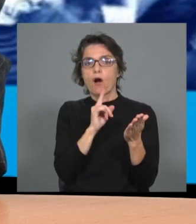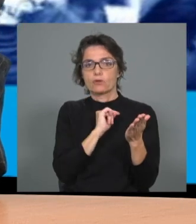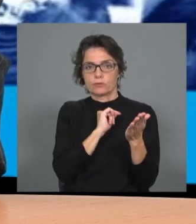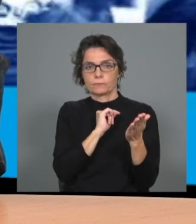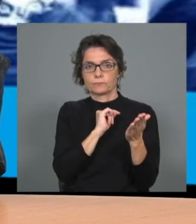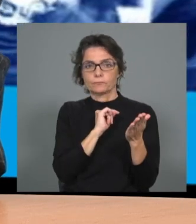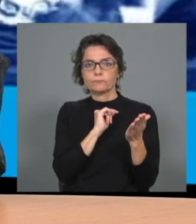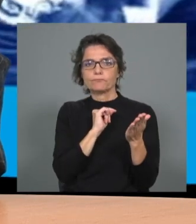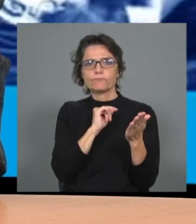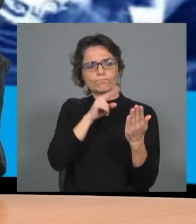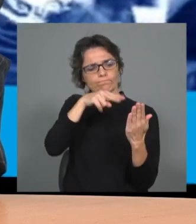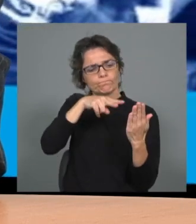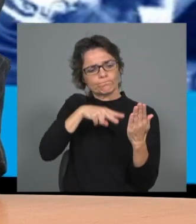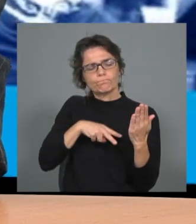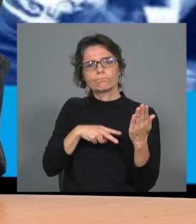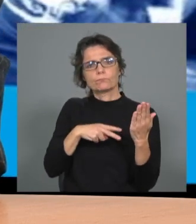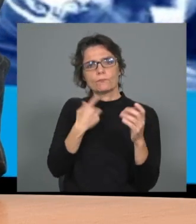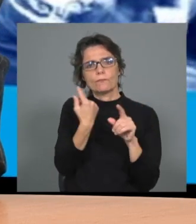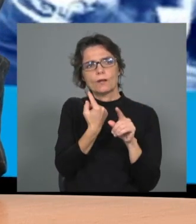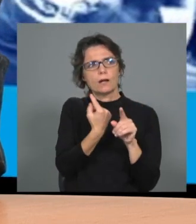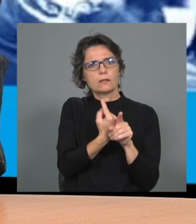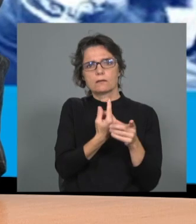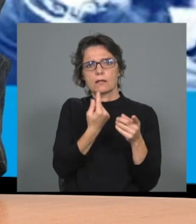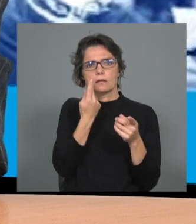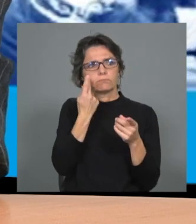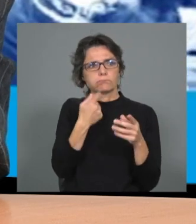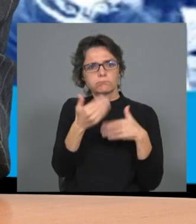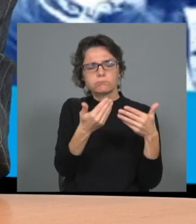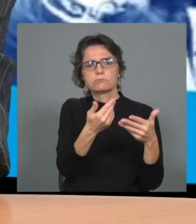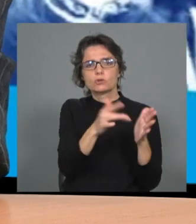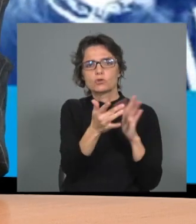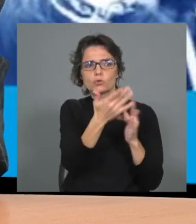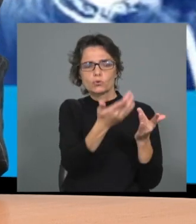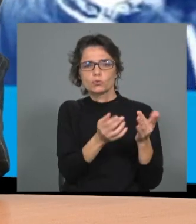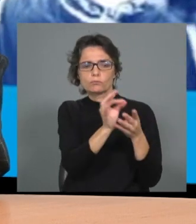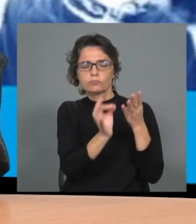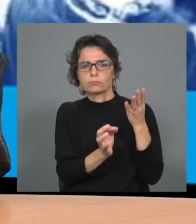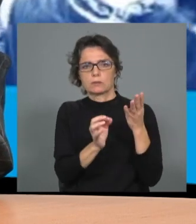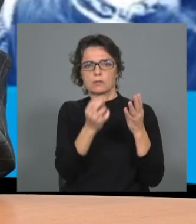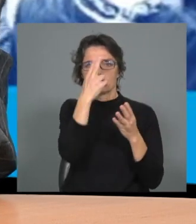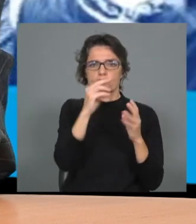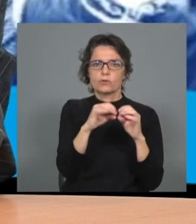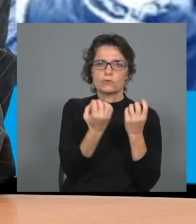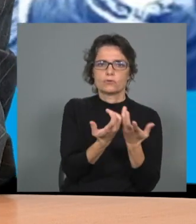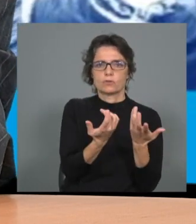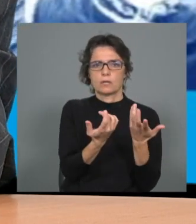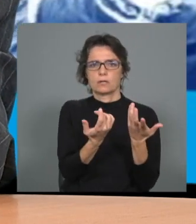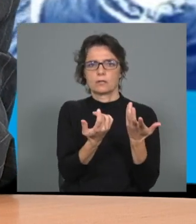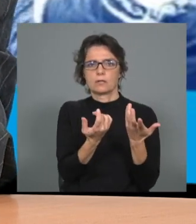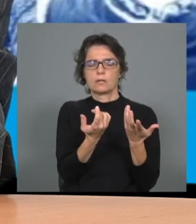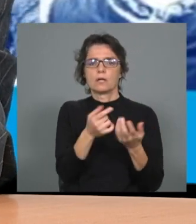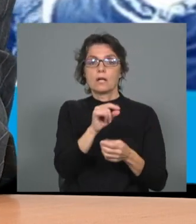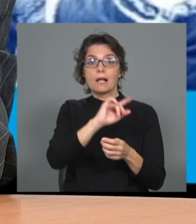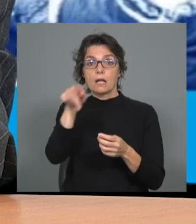analisar a atividade de Jesus a partir de muitos elementos de caráter histórico e social. Este é o segundo elemento. O terceiro é um texto